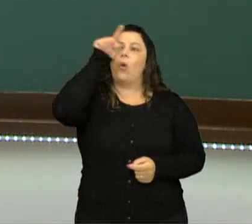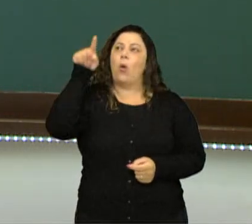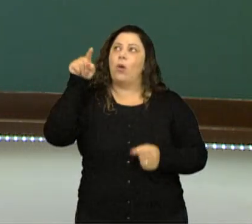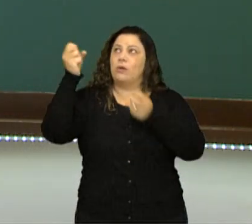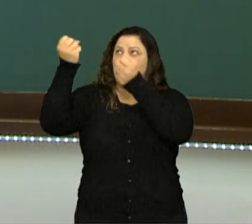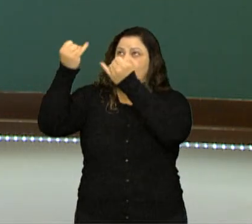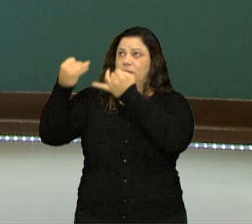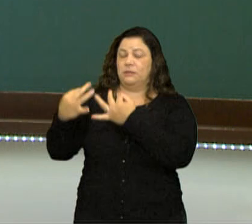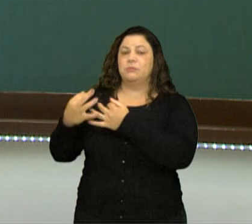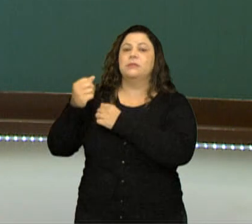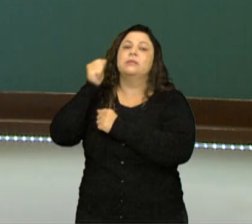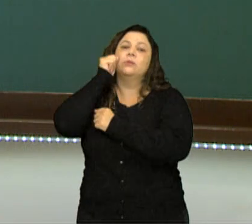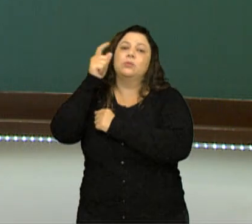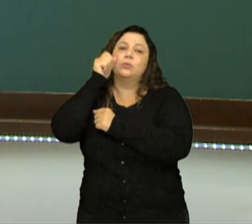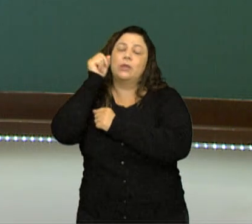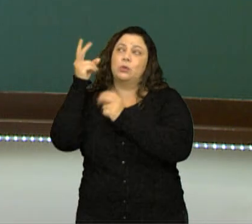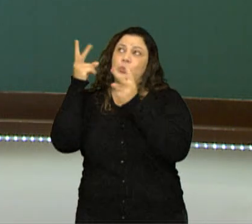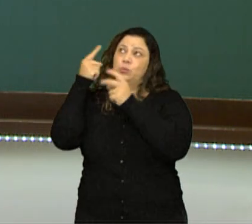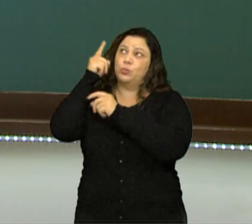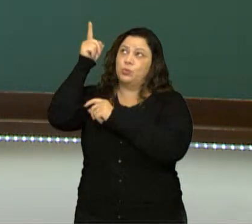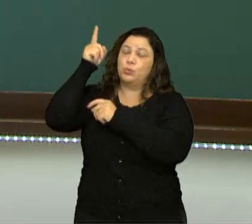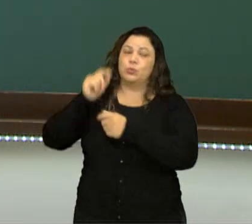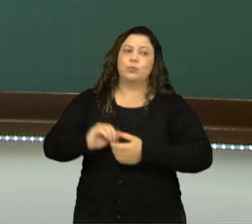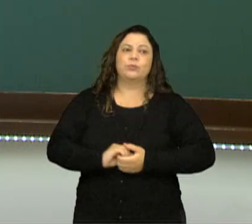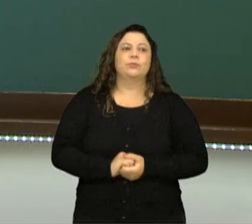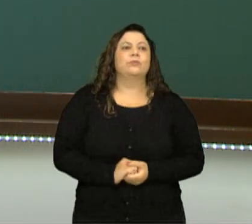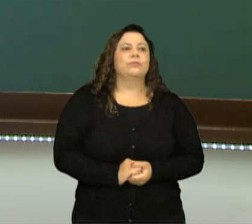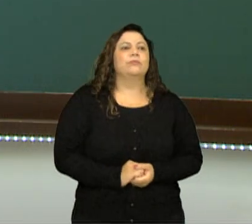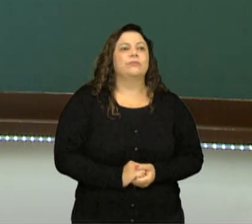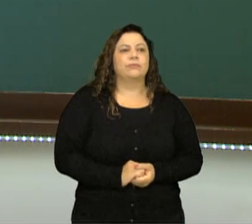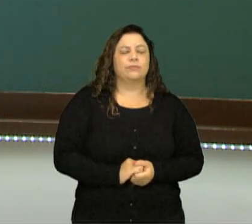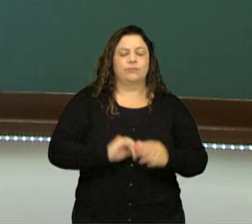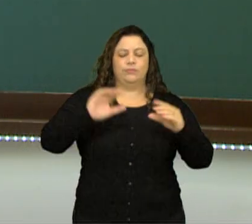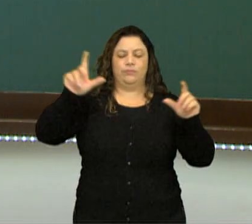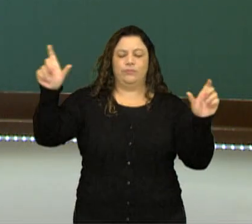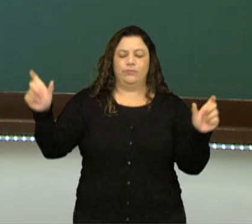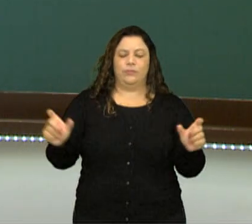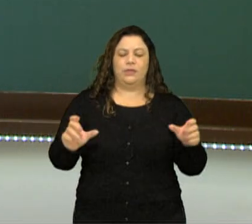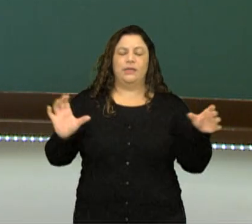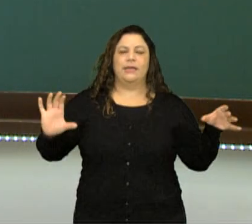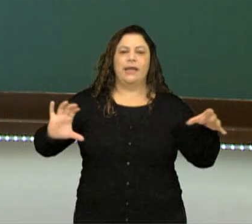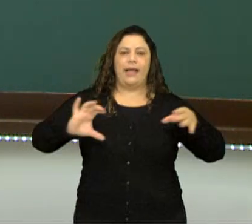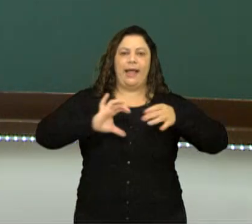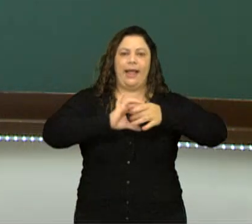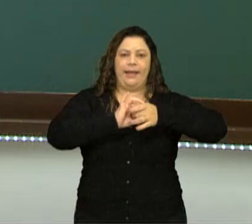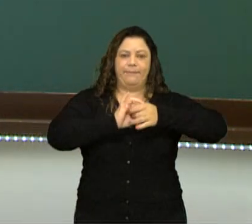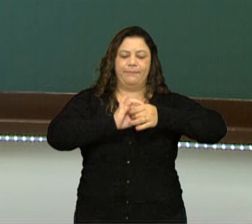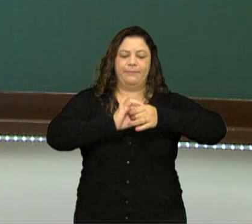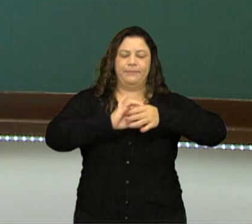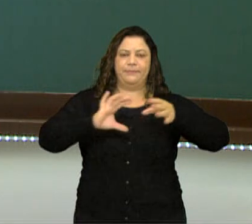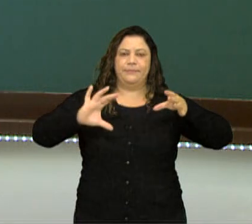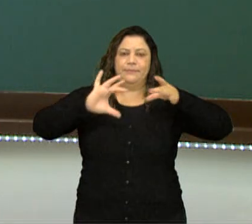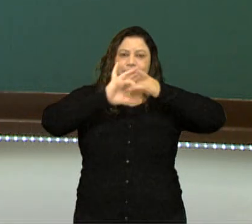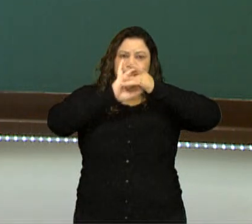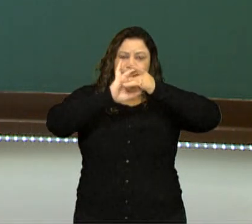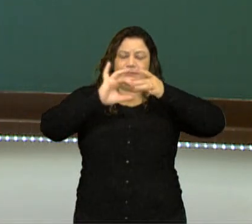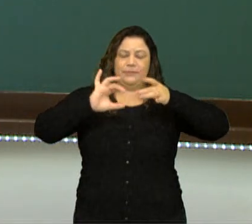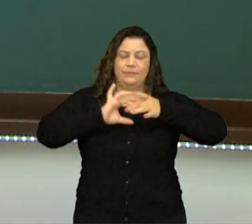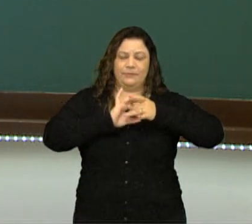E respondeu o exercício, o E estabelece uma adição, então é uma sindética